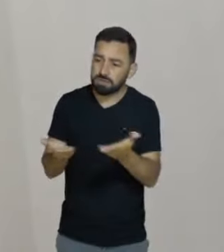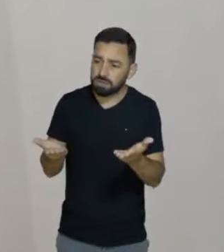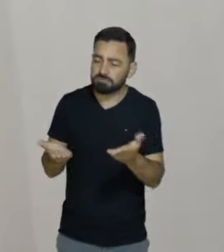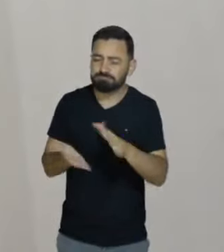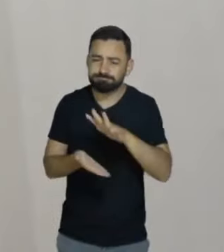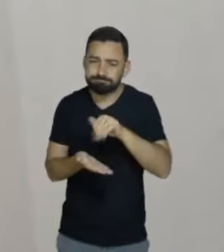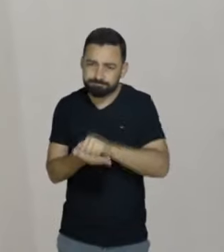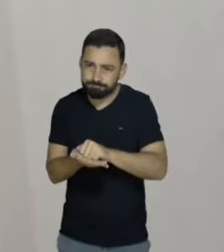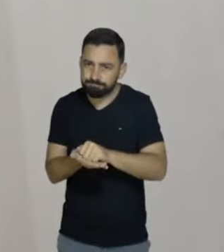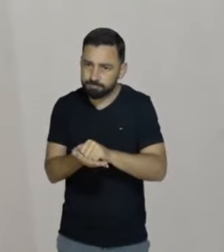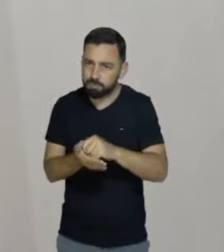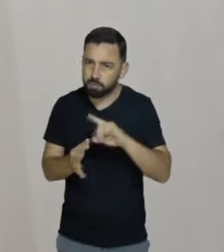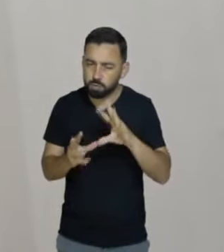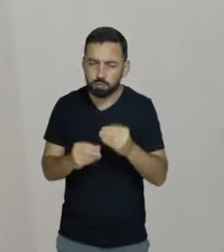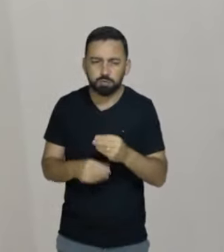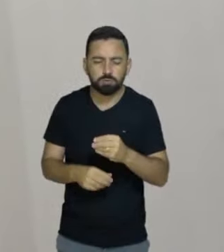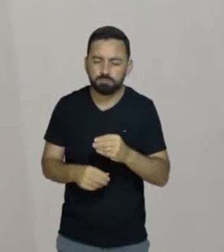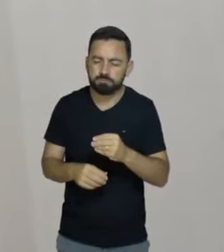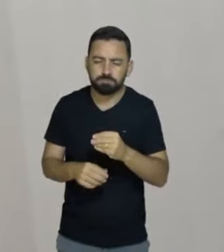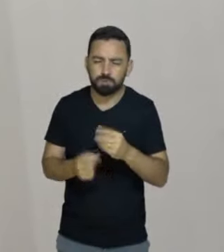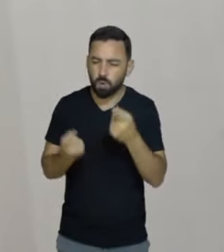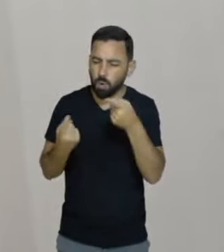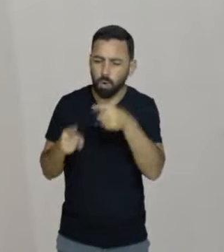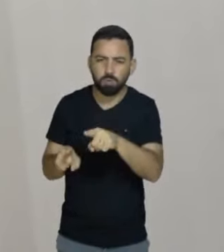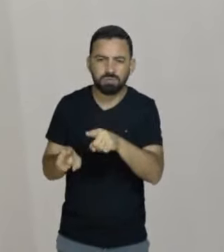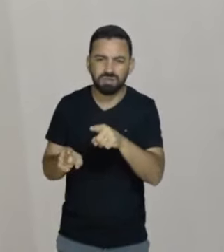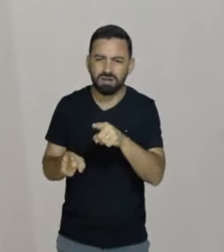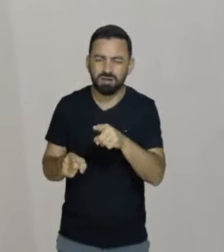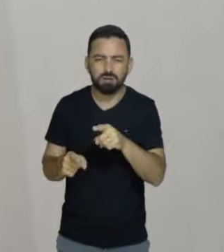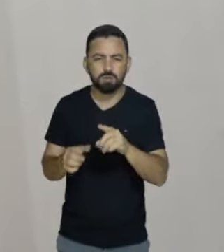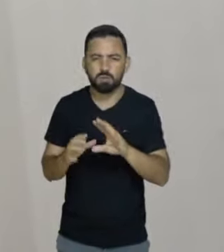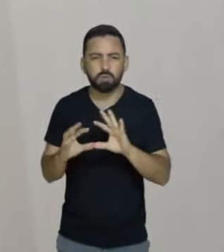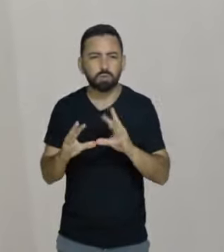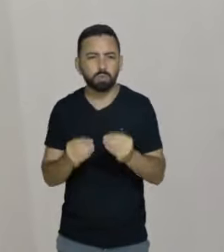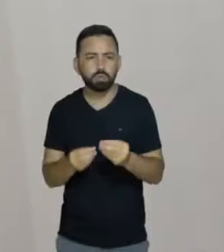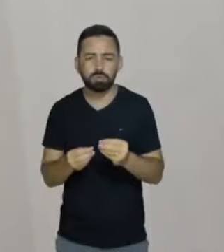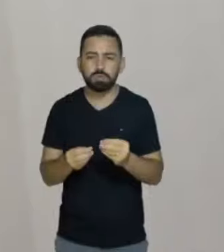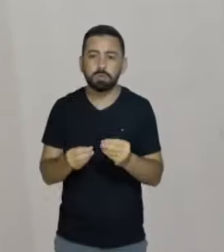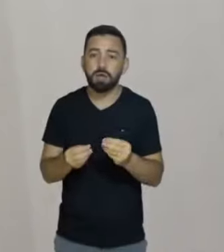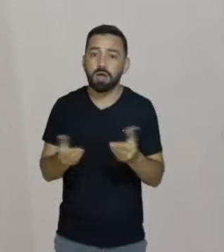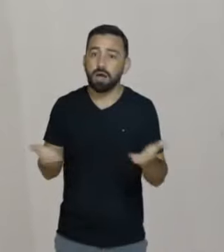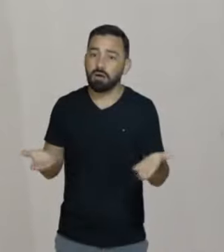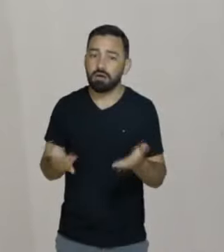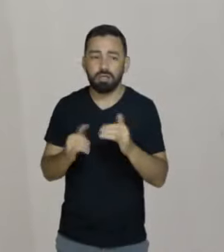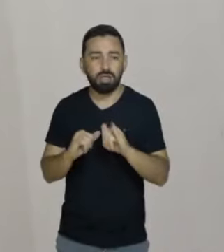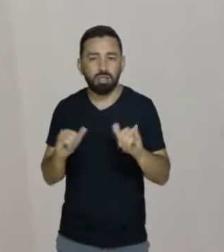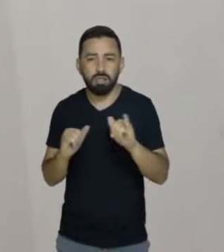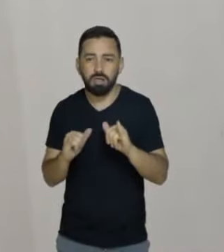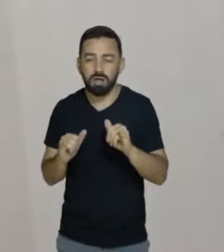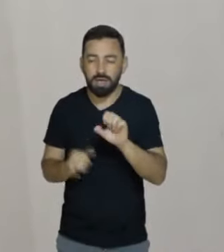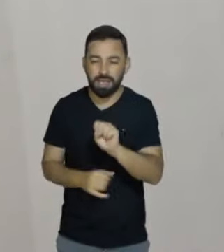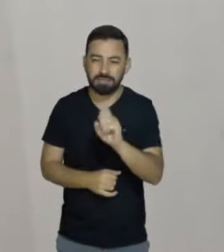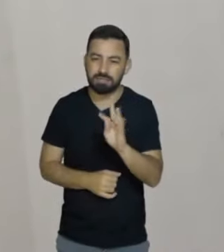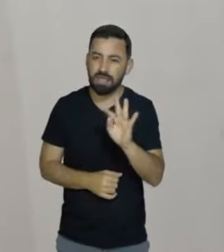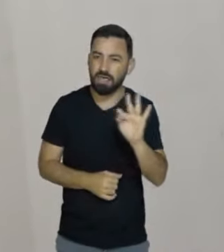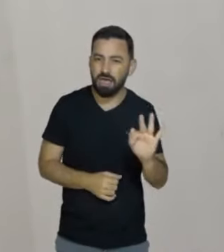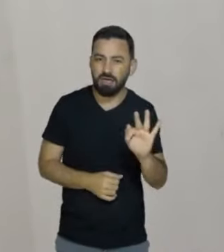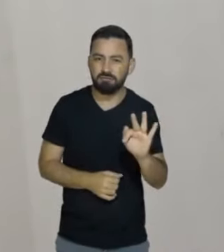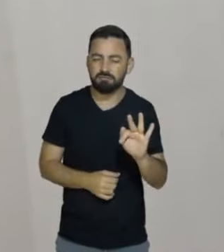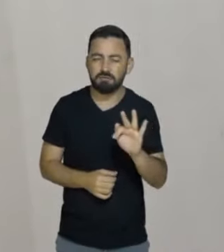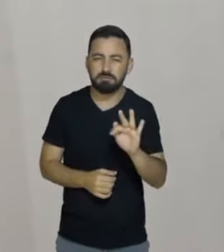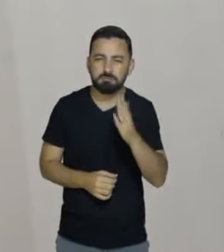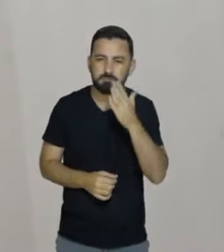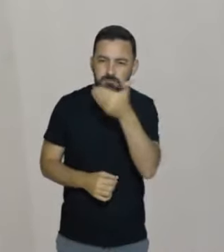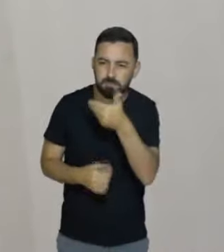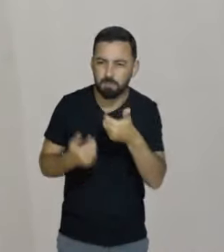repúdio às ações que impedem a livre manifestação dos cidadãos brasileiros recentemente promovidas pelo STF. Convido as